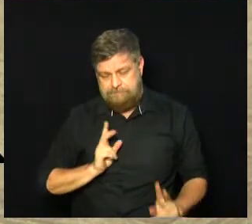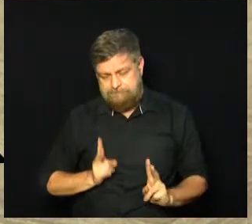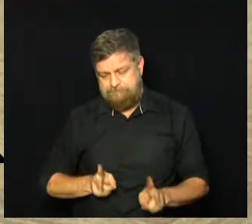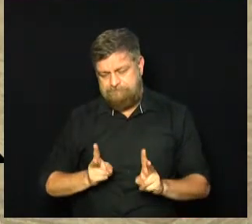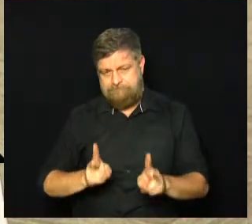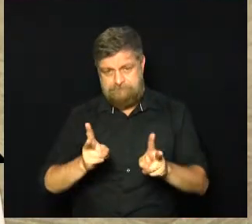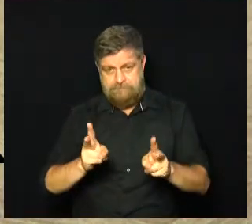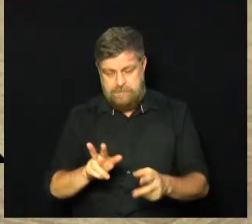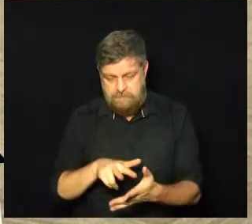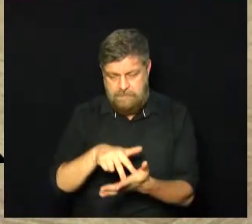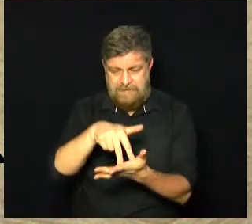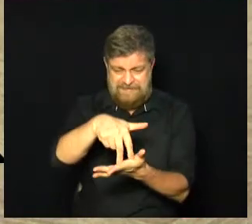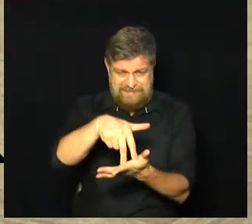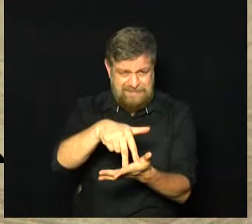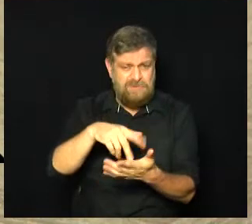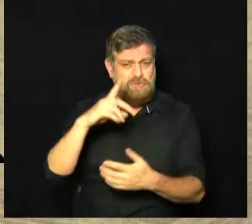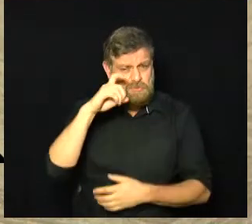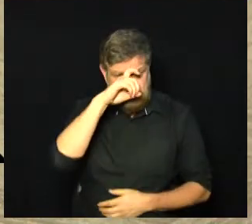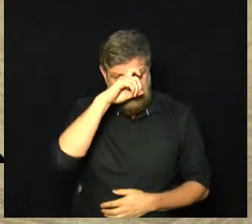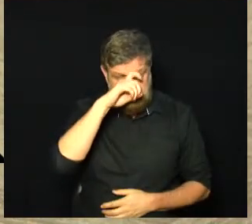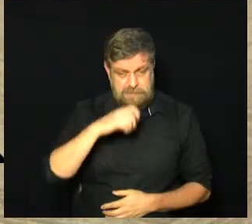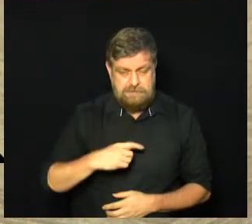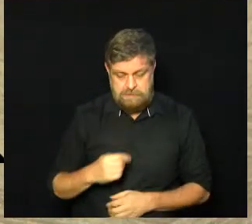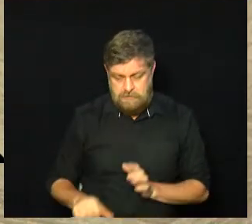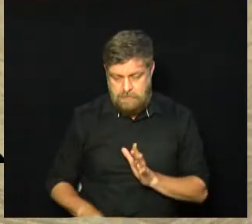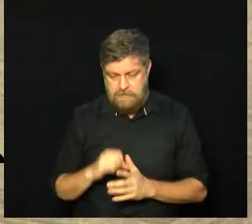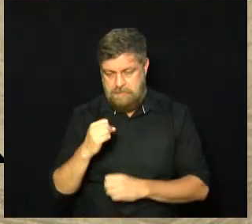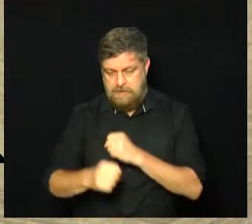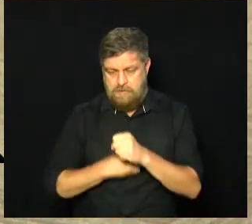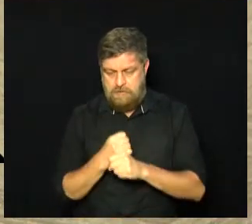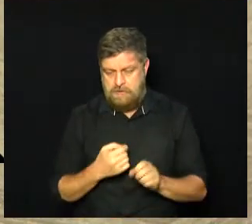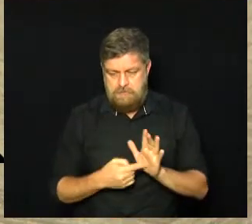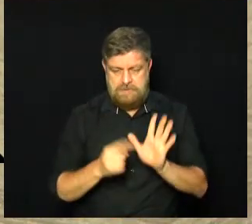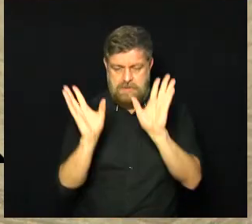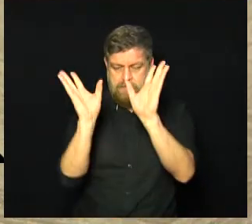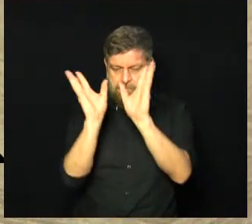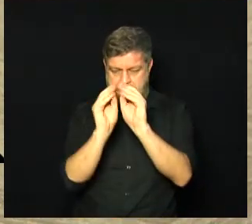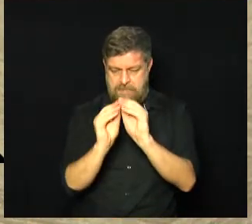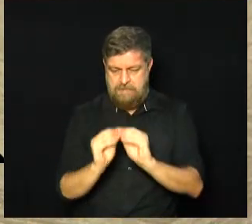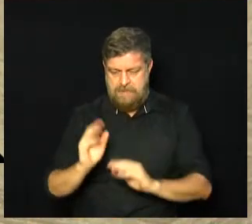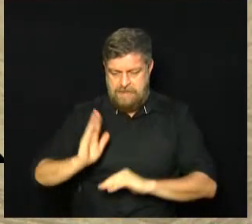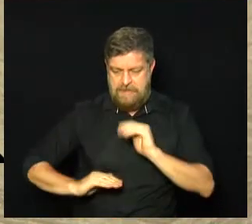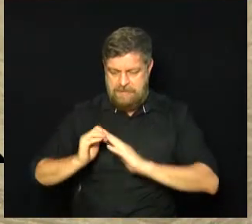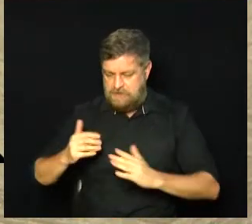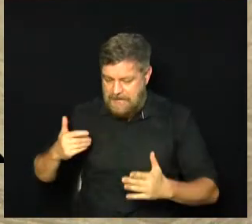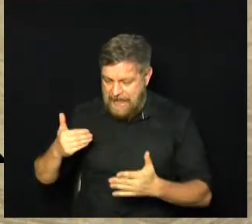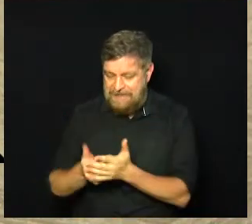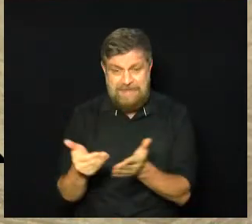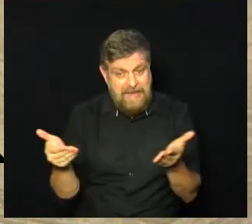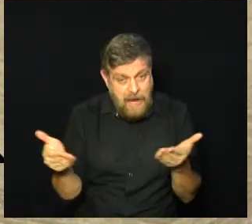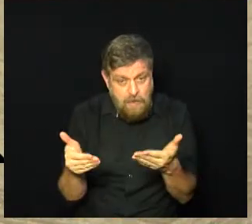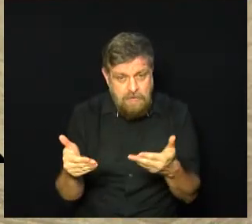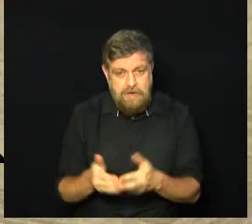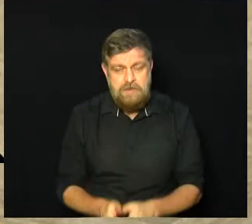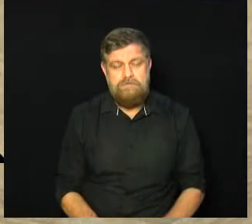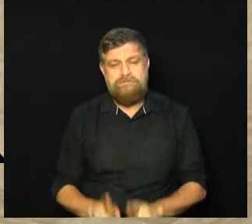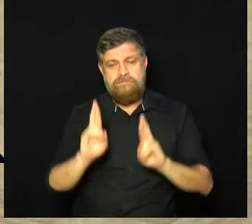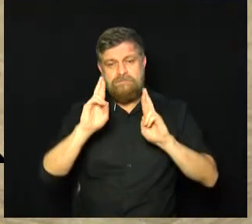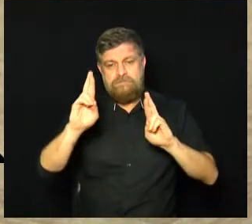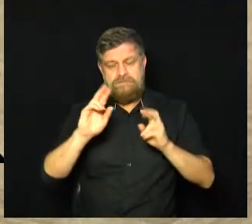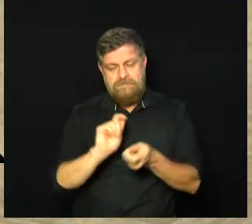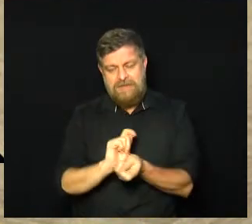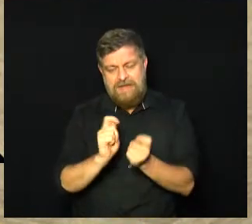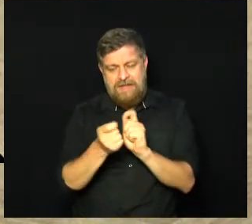Então, esse primeiro ano, né, acabei de apresentar um balanço do que a gente fez até agora e nosso desejo é aprimorá-lo para o